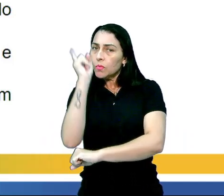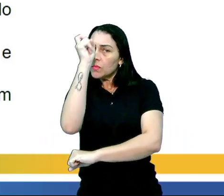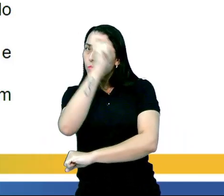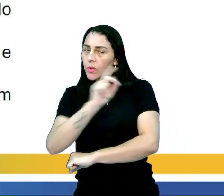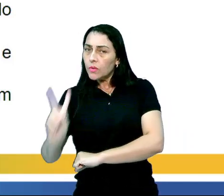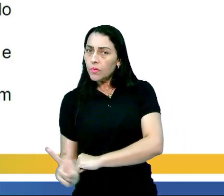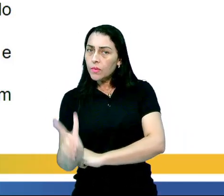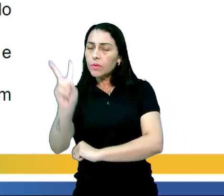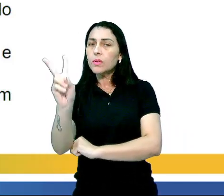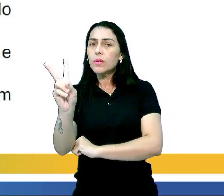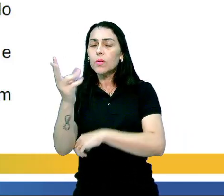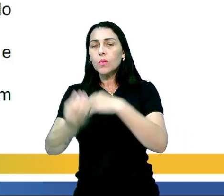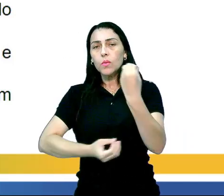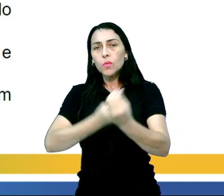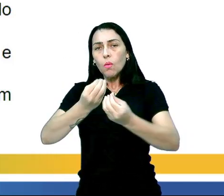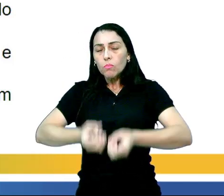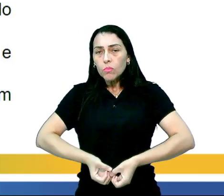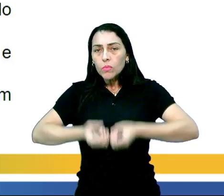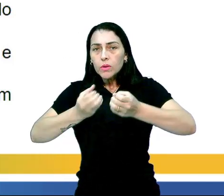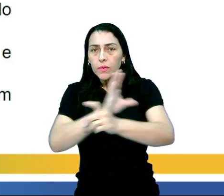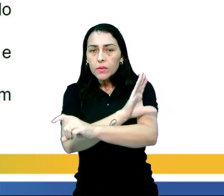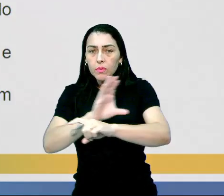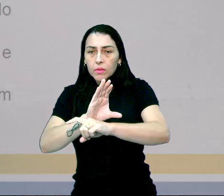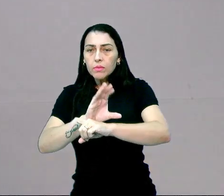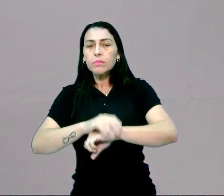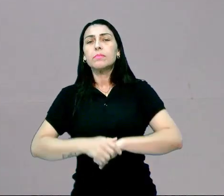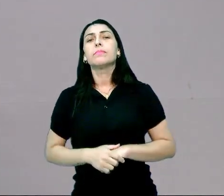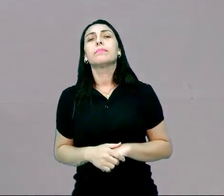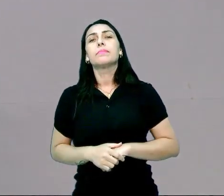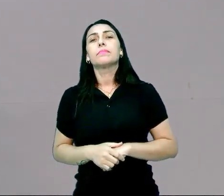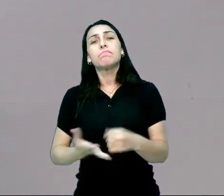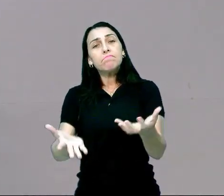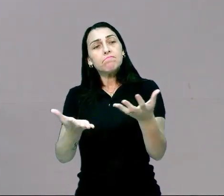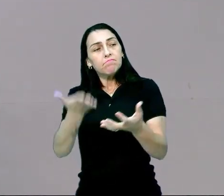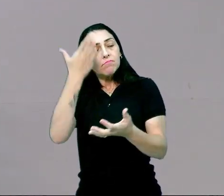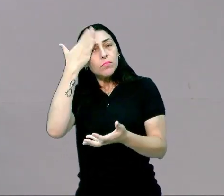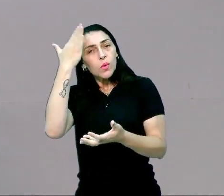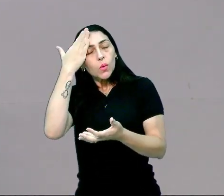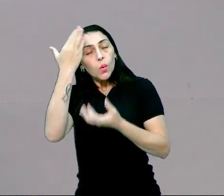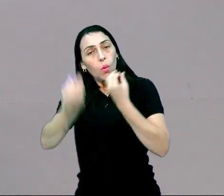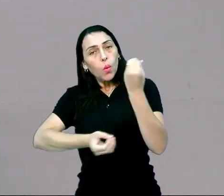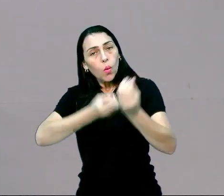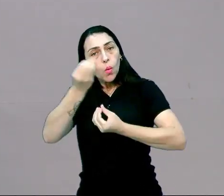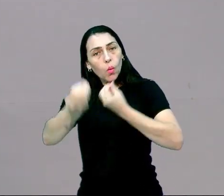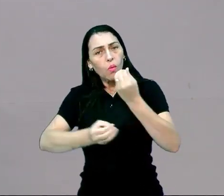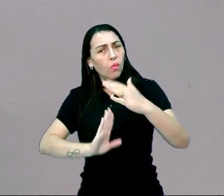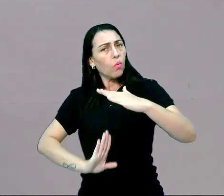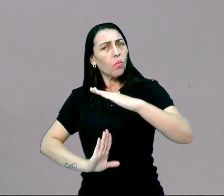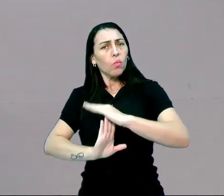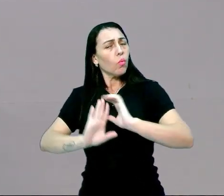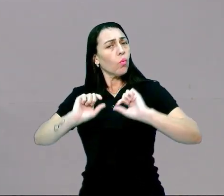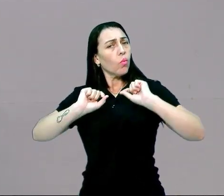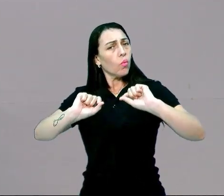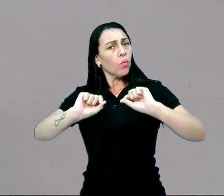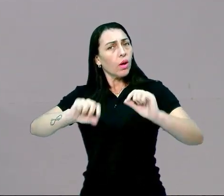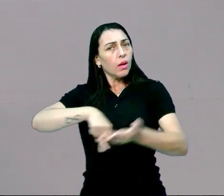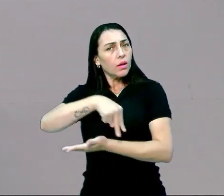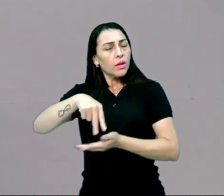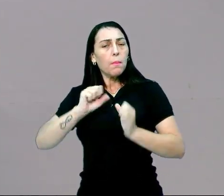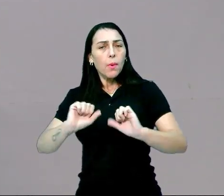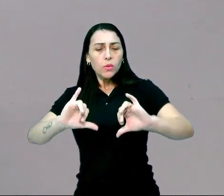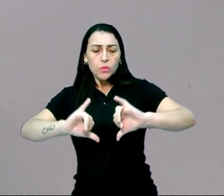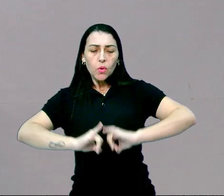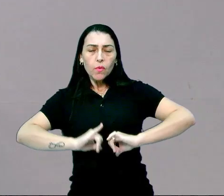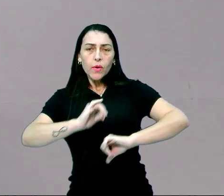a sua valorização como manifestação cultural? Aqui só quer saber como que ela pode ser limitada, e o que a dança pode sofrer